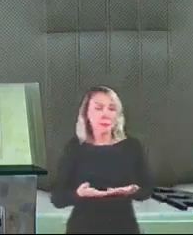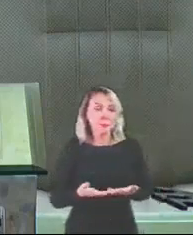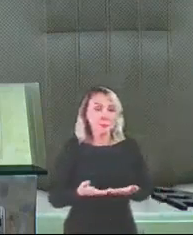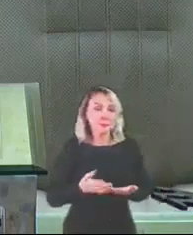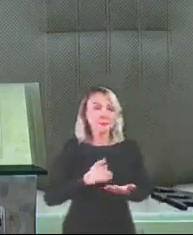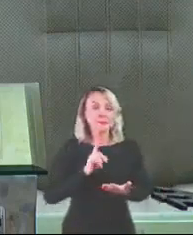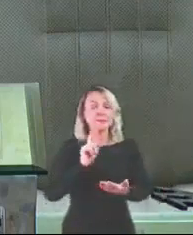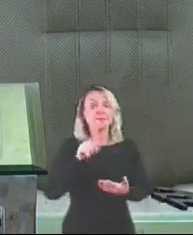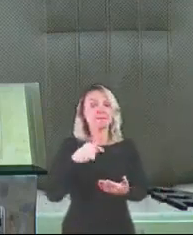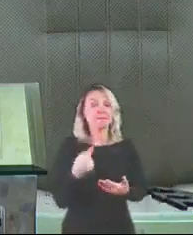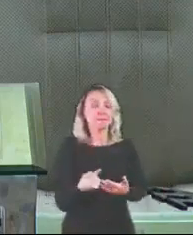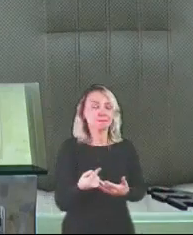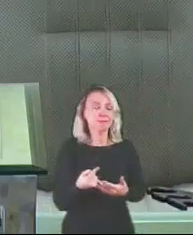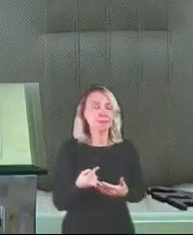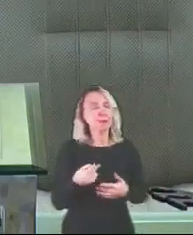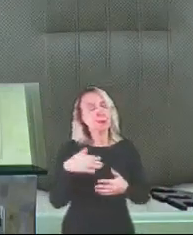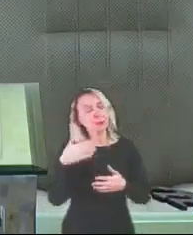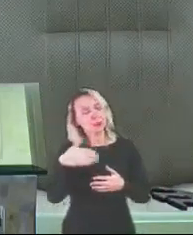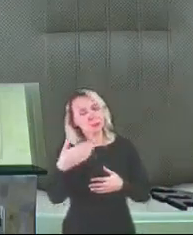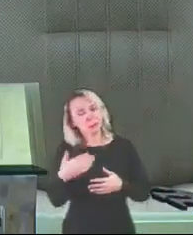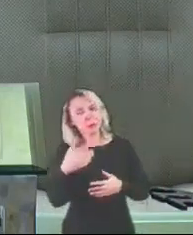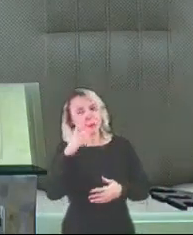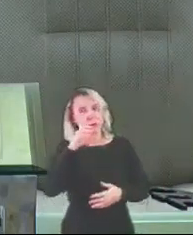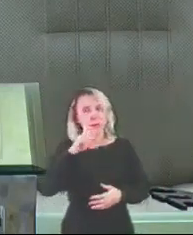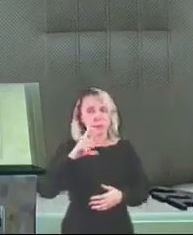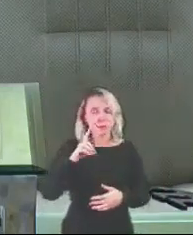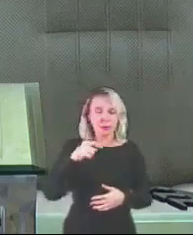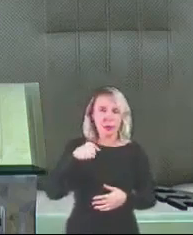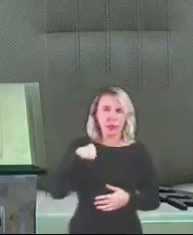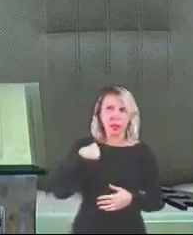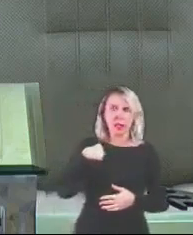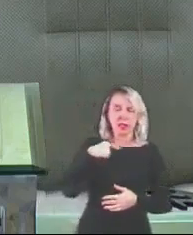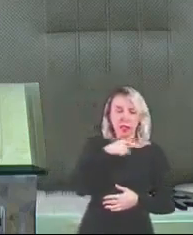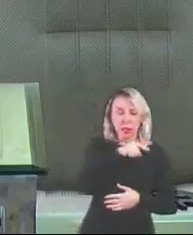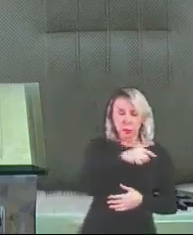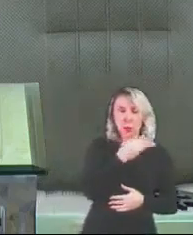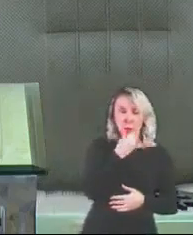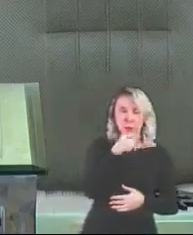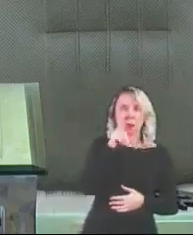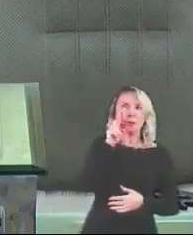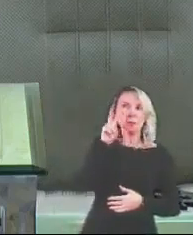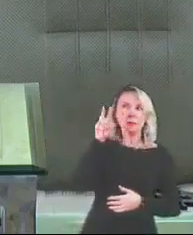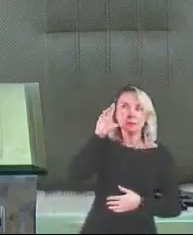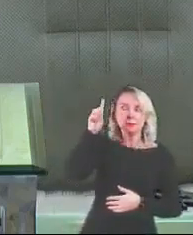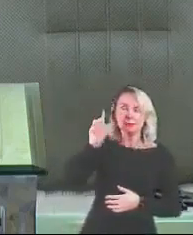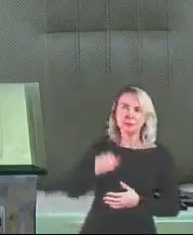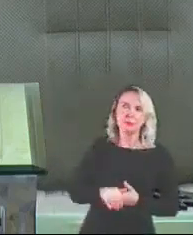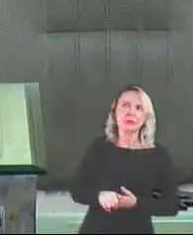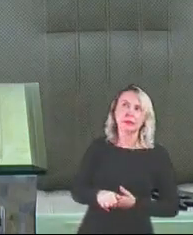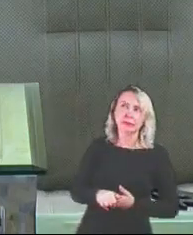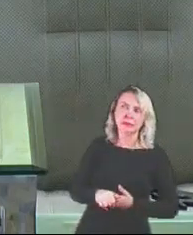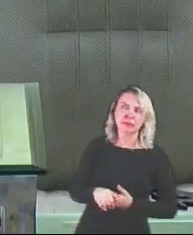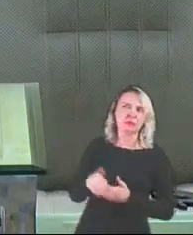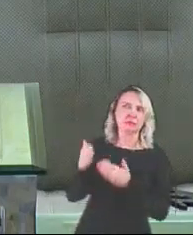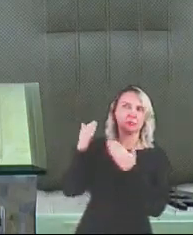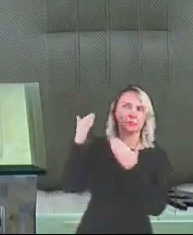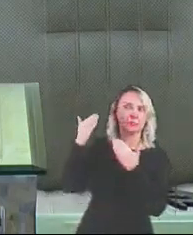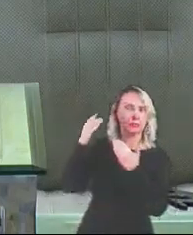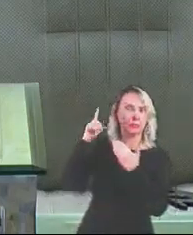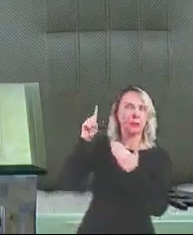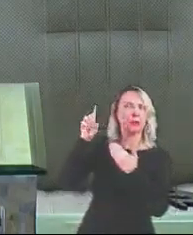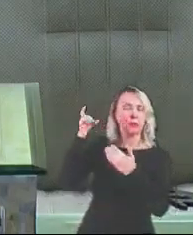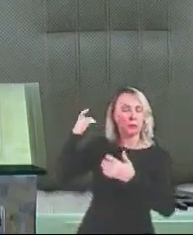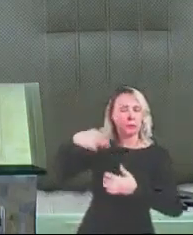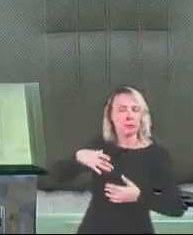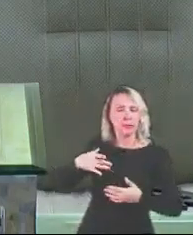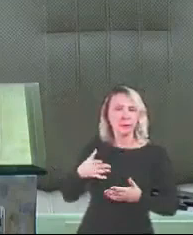e o povo, irmãos, é o povo. Deus abençoa. Deus estava na coluna de nuvem de dia para